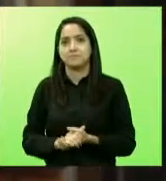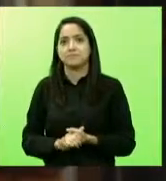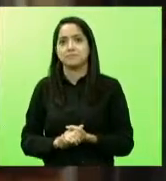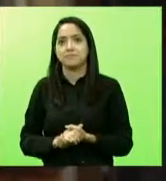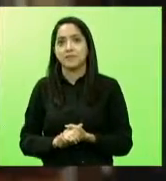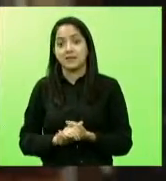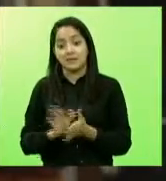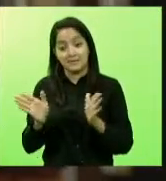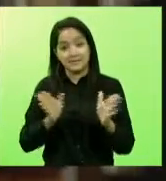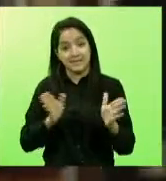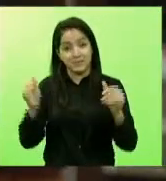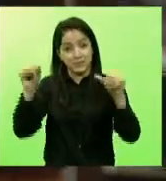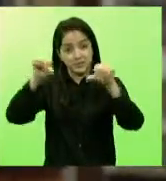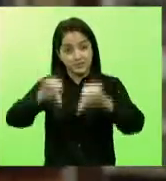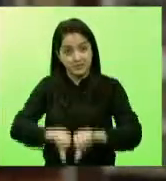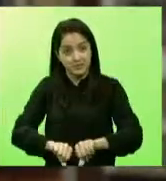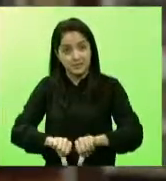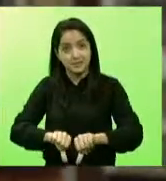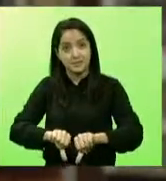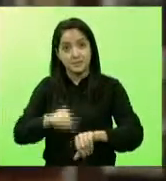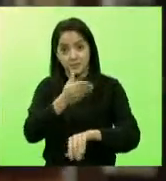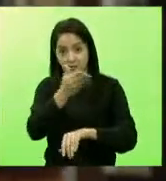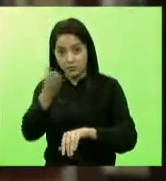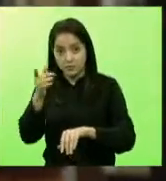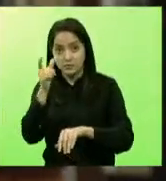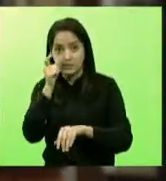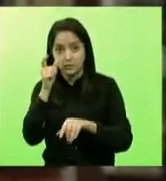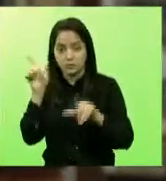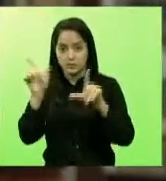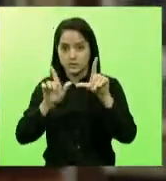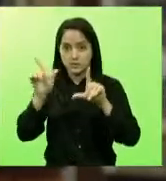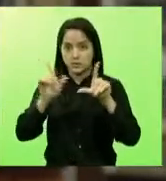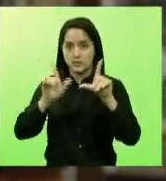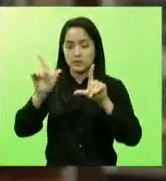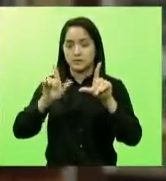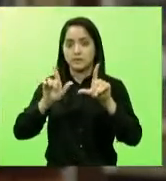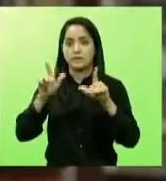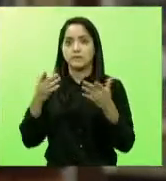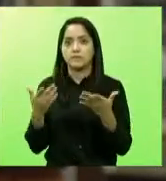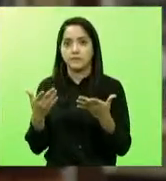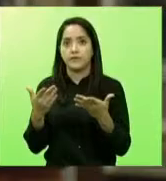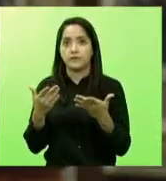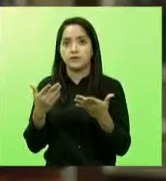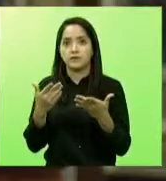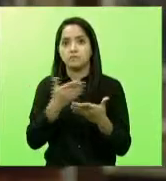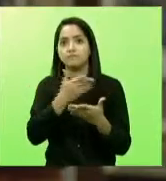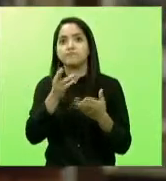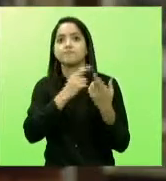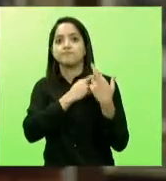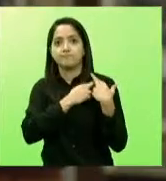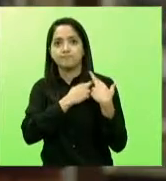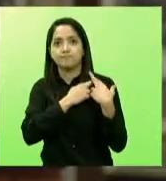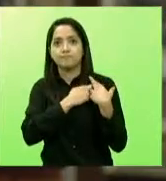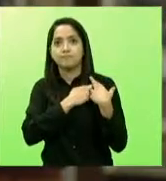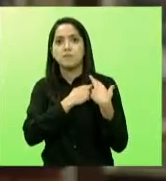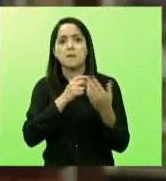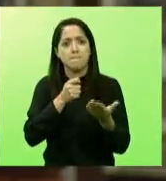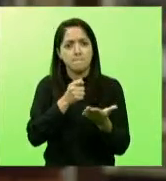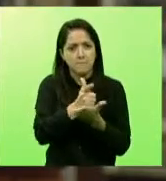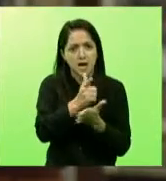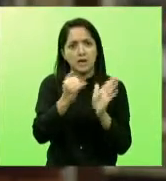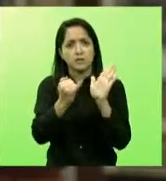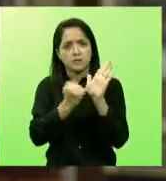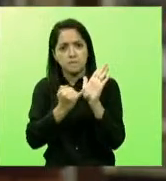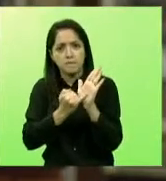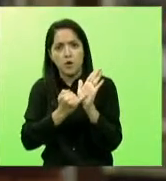Numa época de crise dessa, para vocês que nos assistem em casa, né, e que são aqueles responsáveis por estar aqui e pagam os impostos